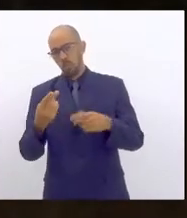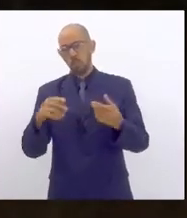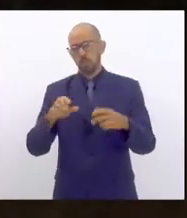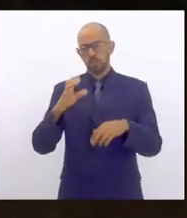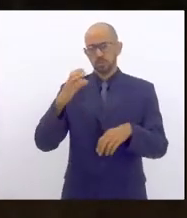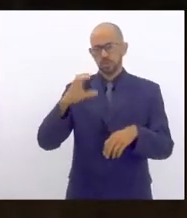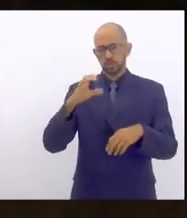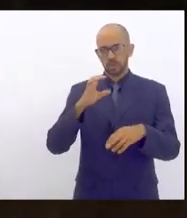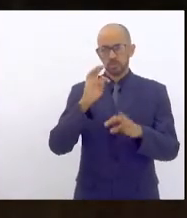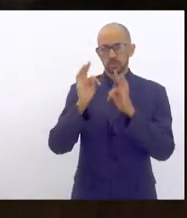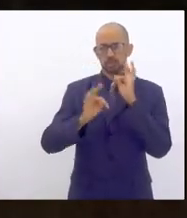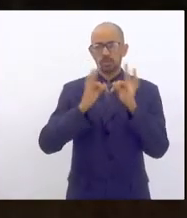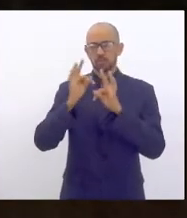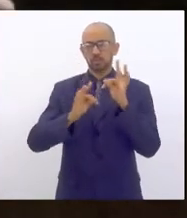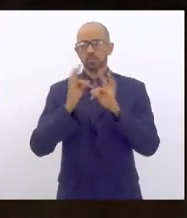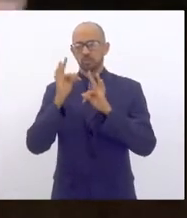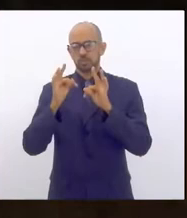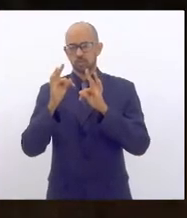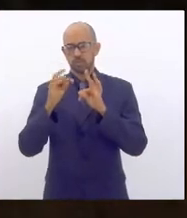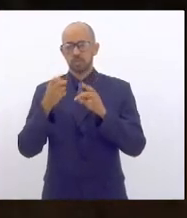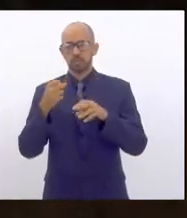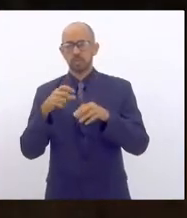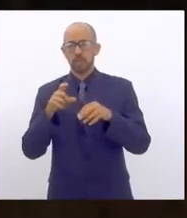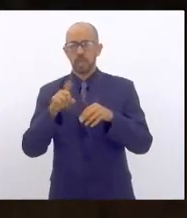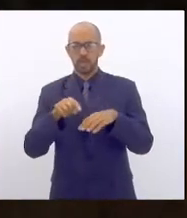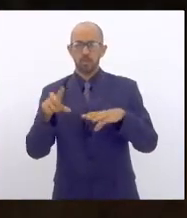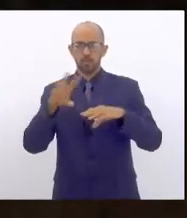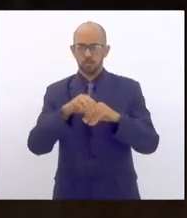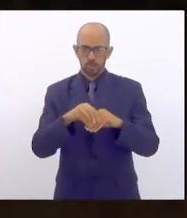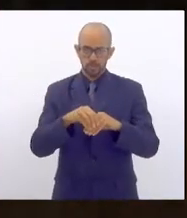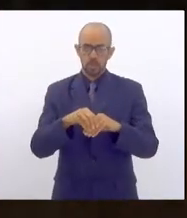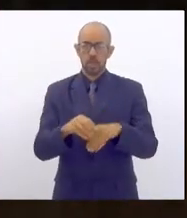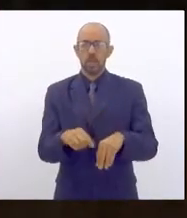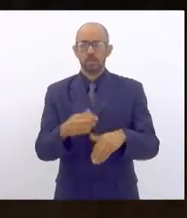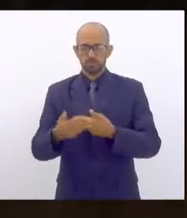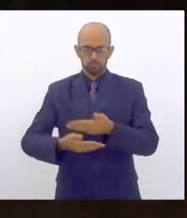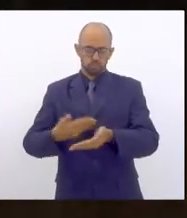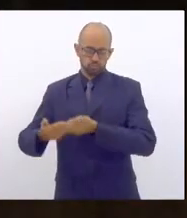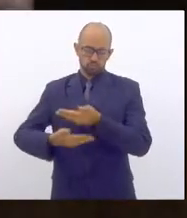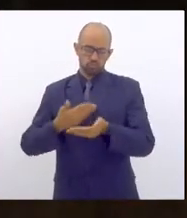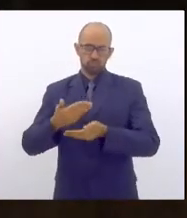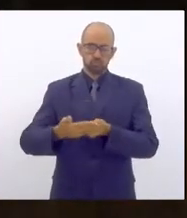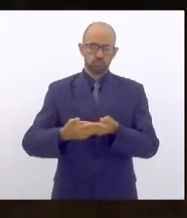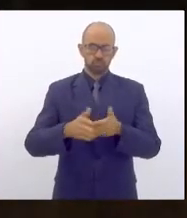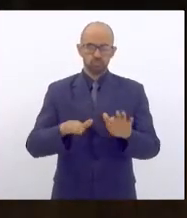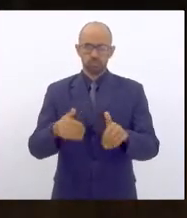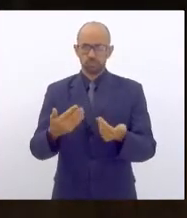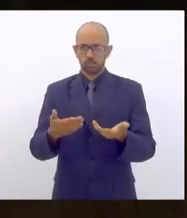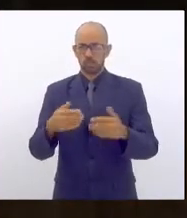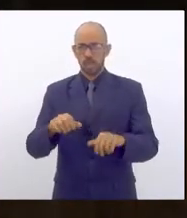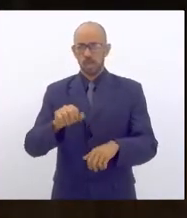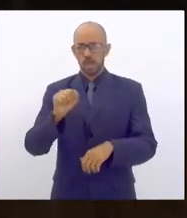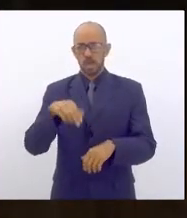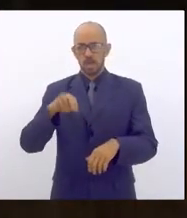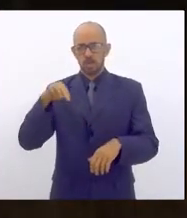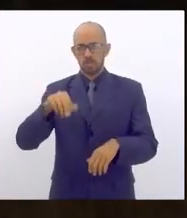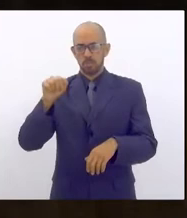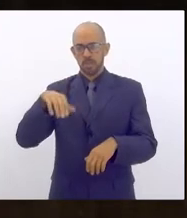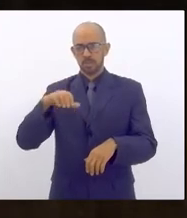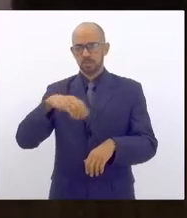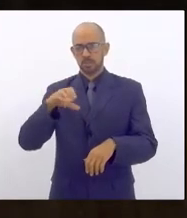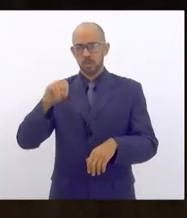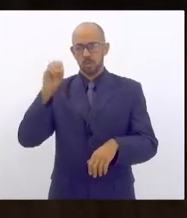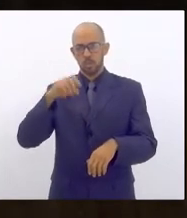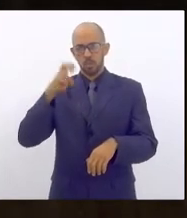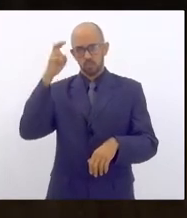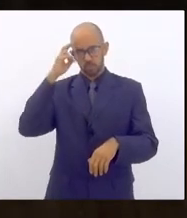ciência e tecnologia. São complementares, elas se complementam entre si. De maneira que a animação cultural tem essa